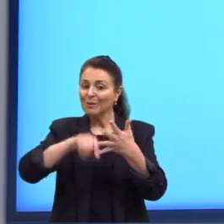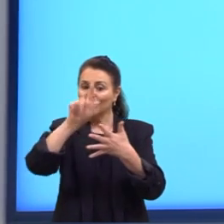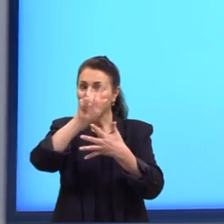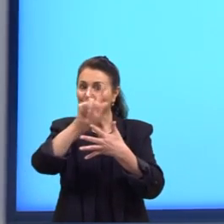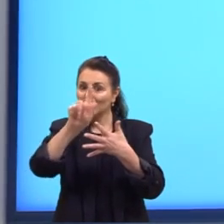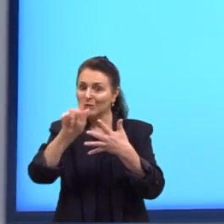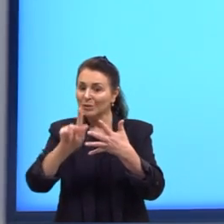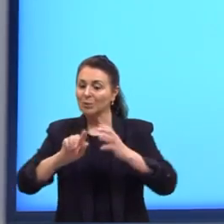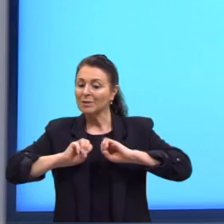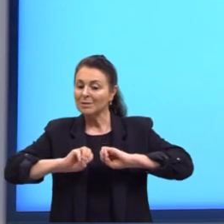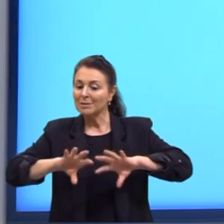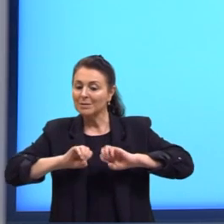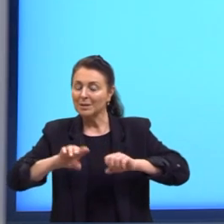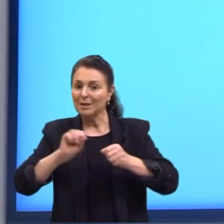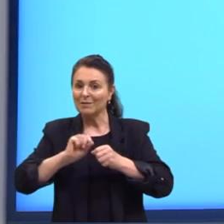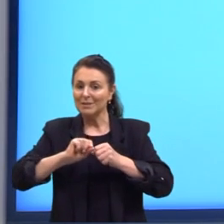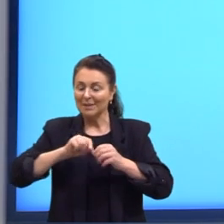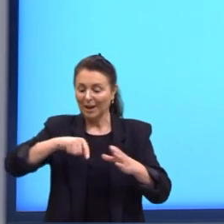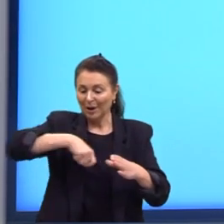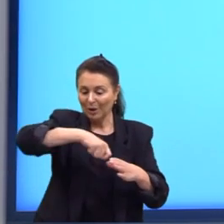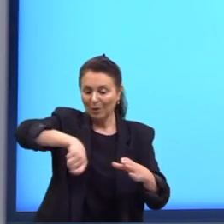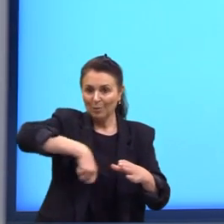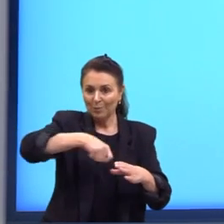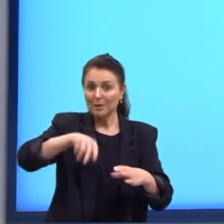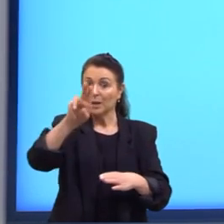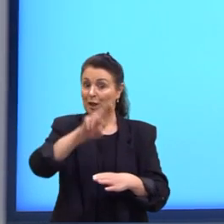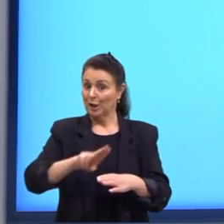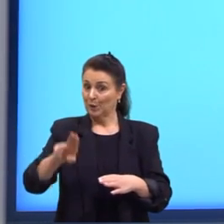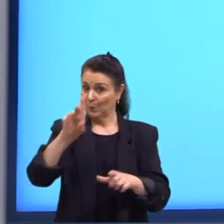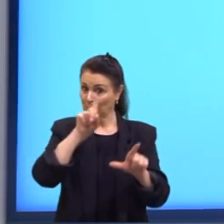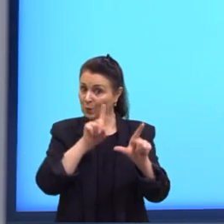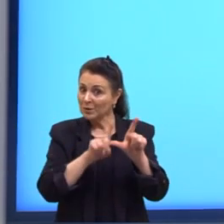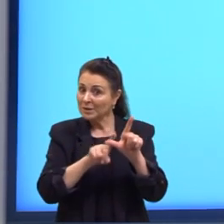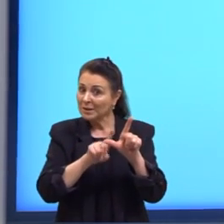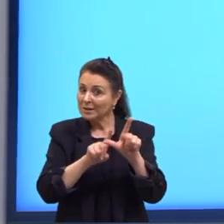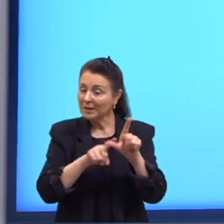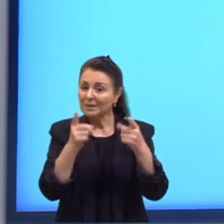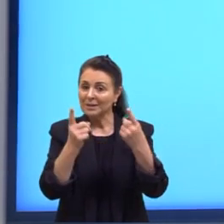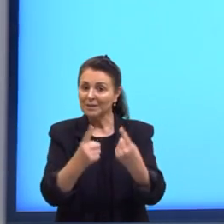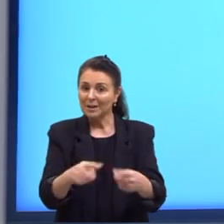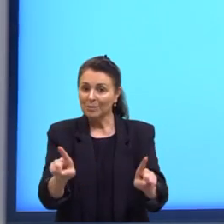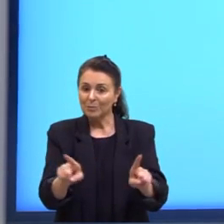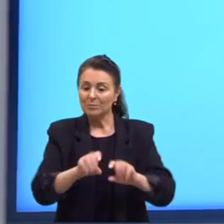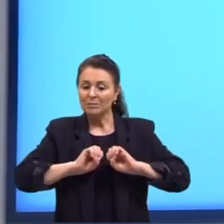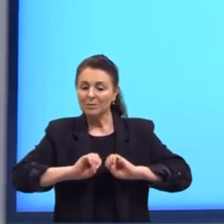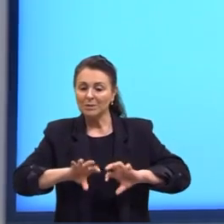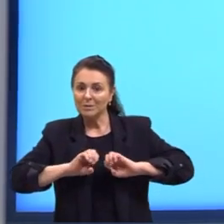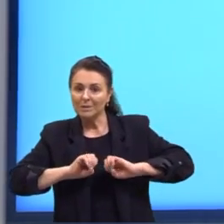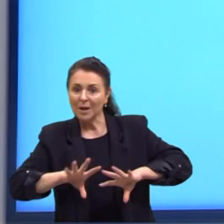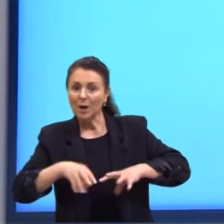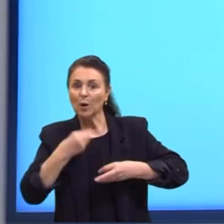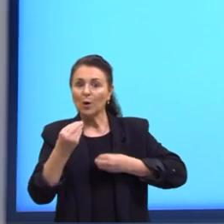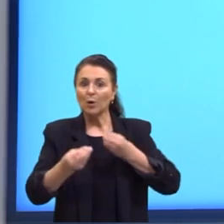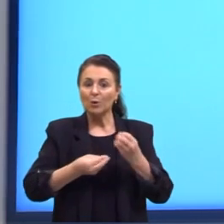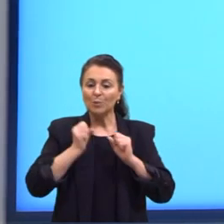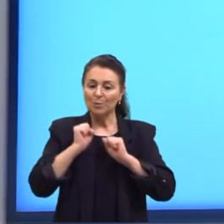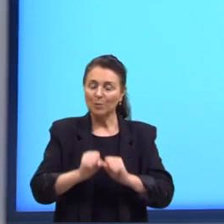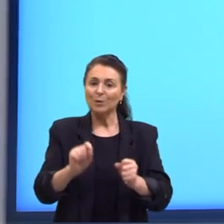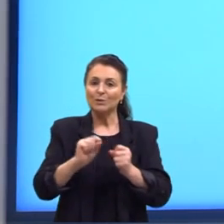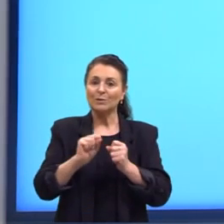gênero receita ele usa a letra da música para ensinar como é que a gente poderia ir fazer